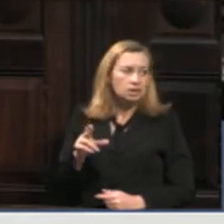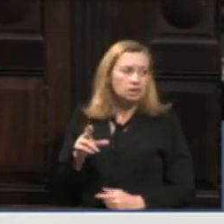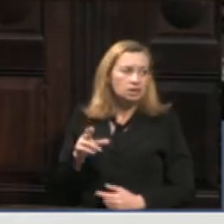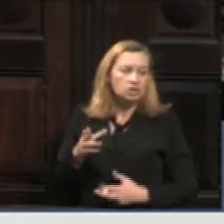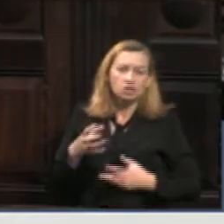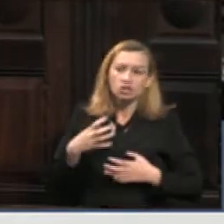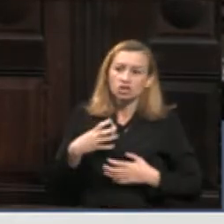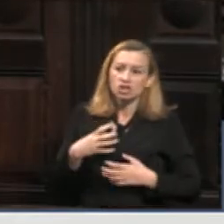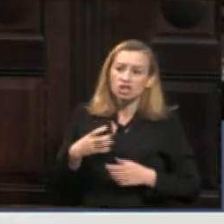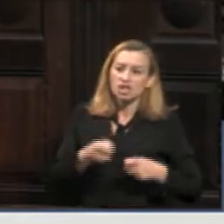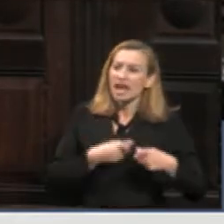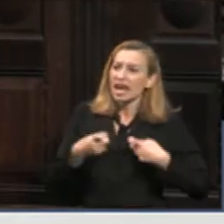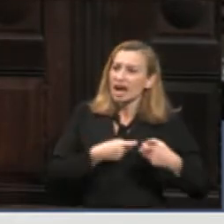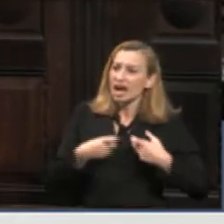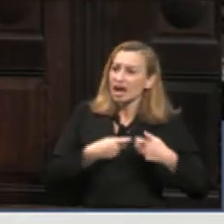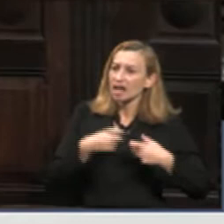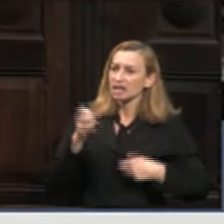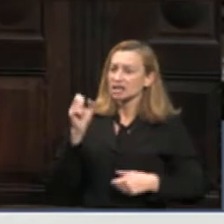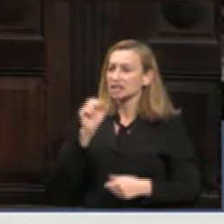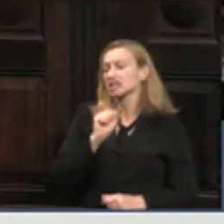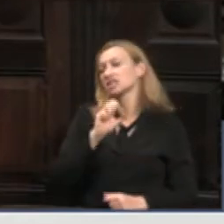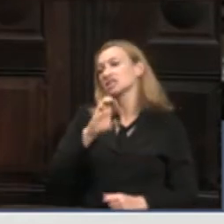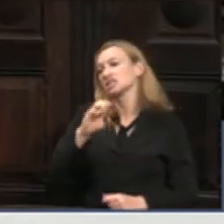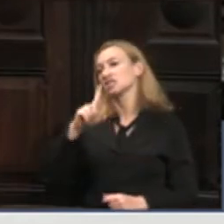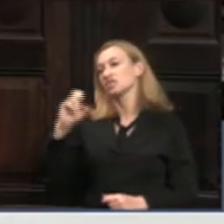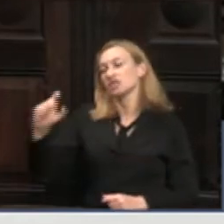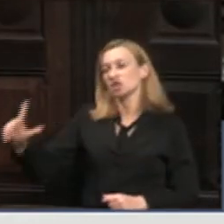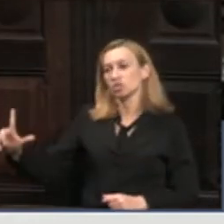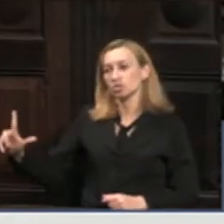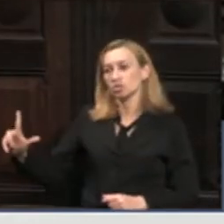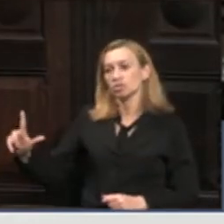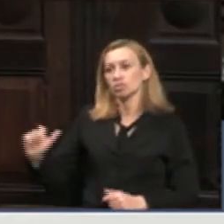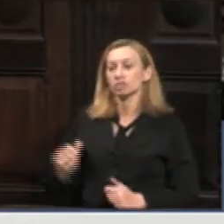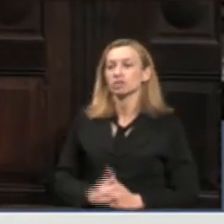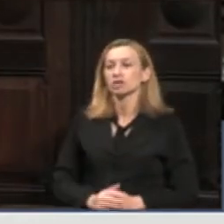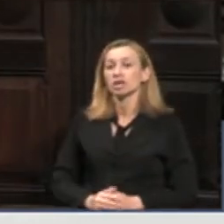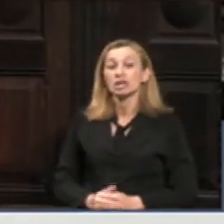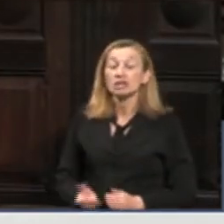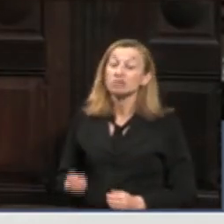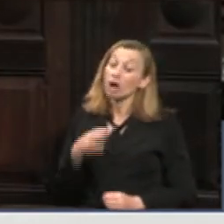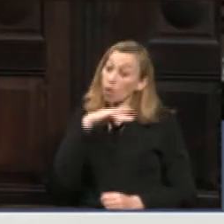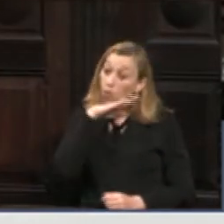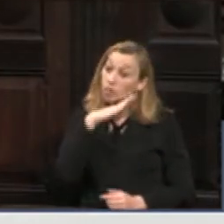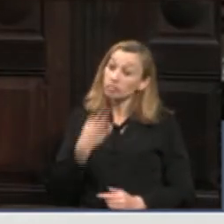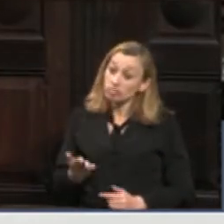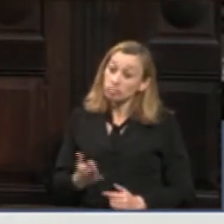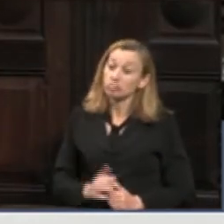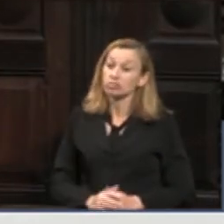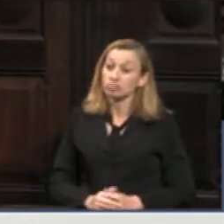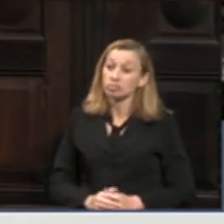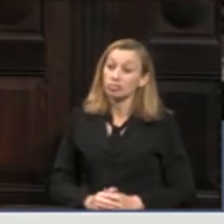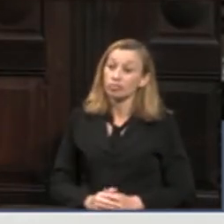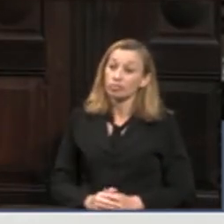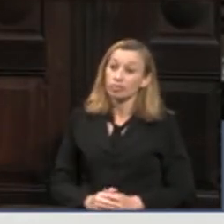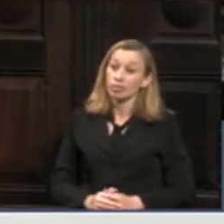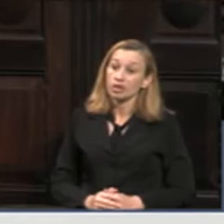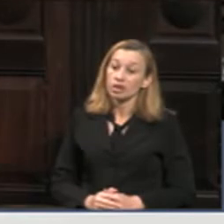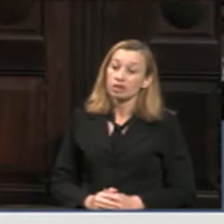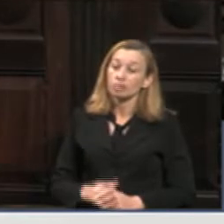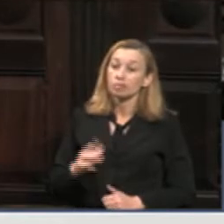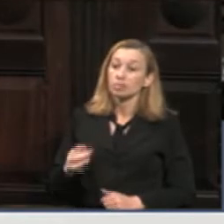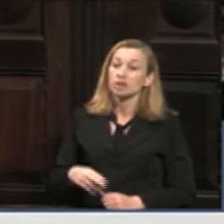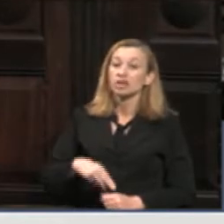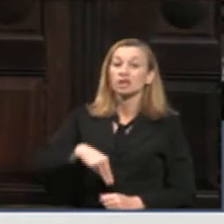civil. E isto é um indicador péssimo para quem seja o